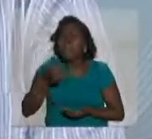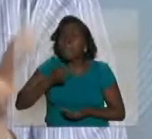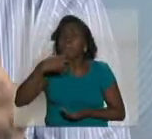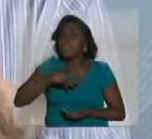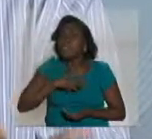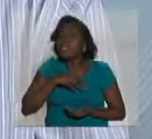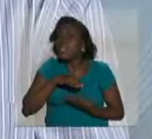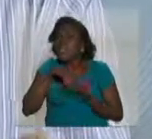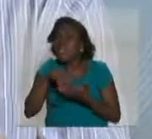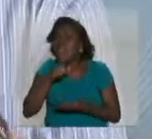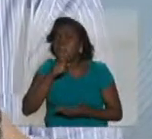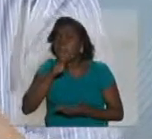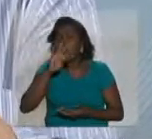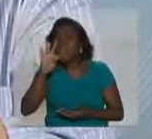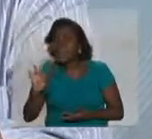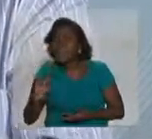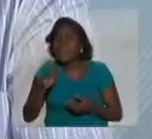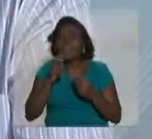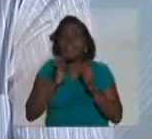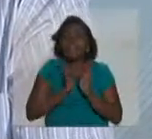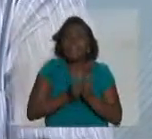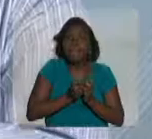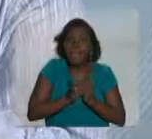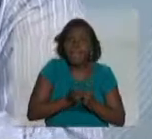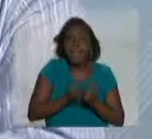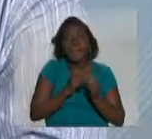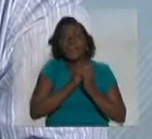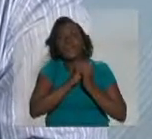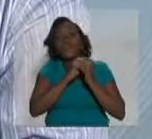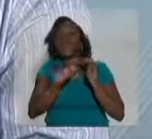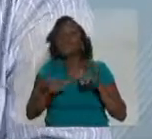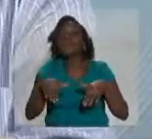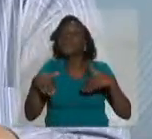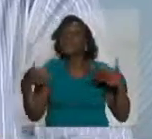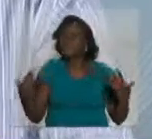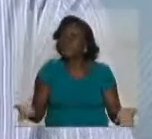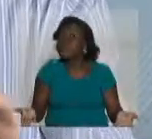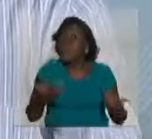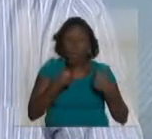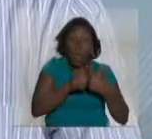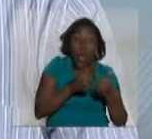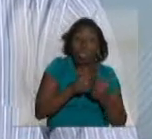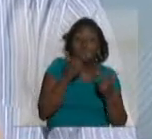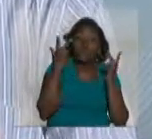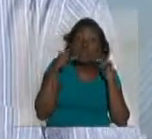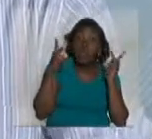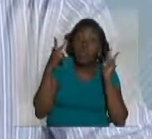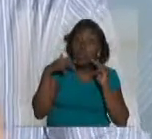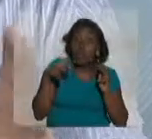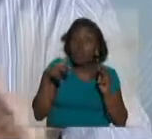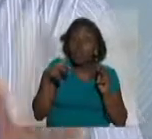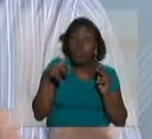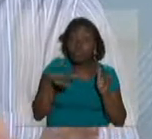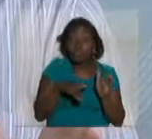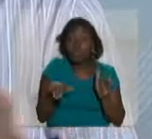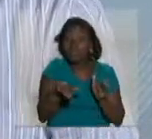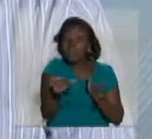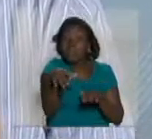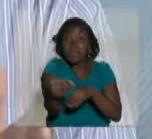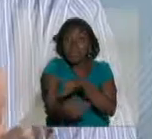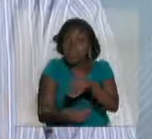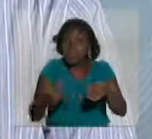É num BRT, é num trem, é num metrô, é de um ônibus comum, que anda no tráfego